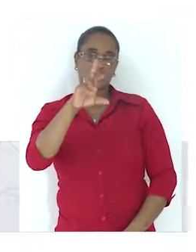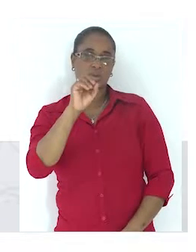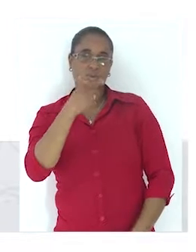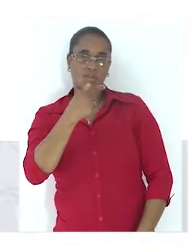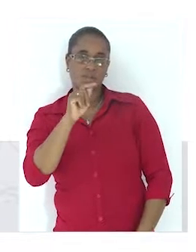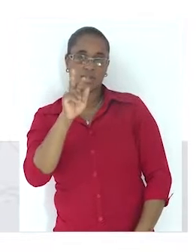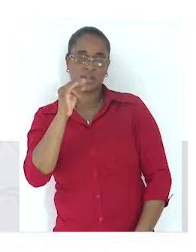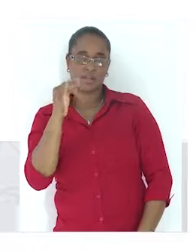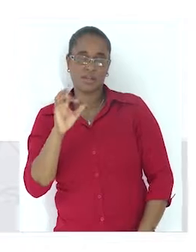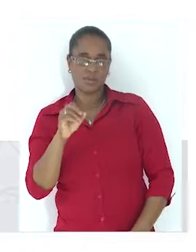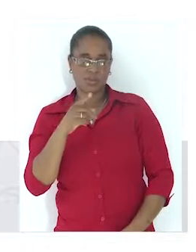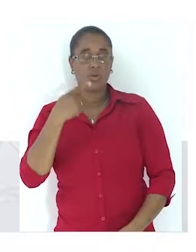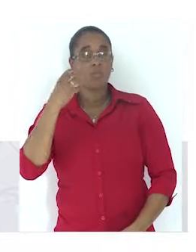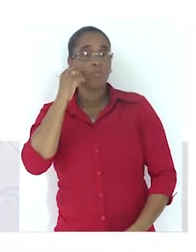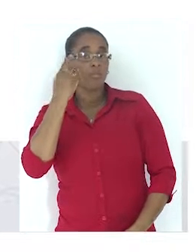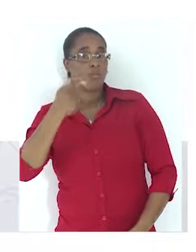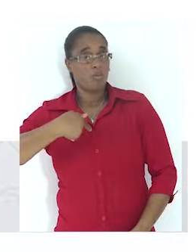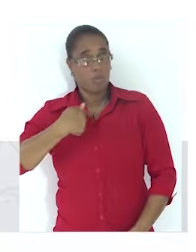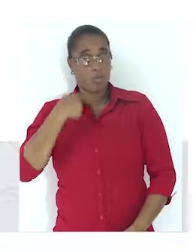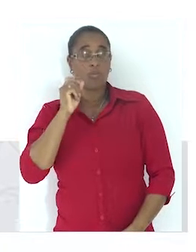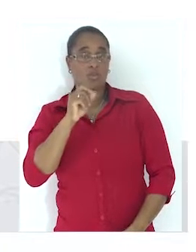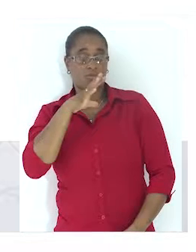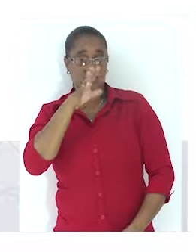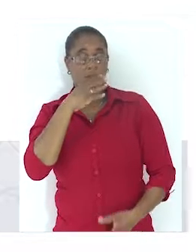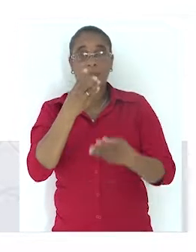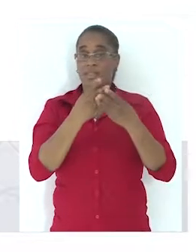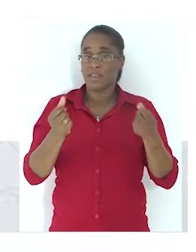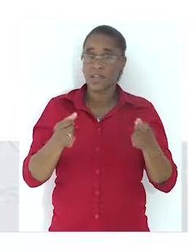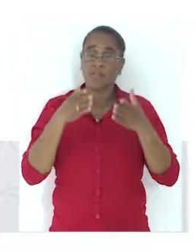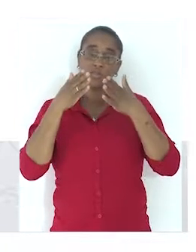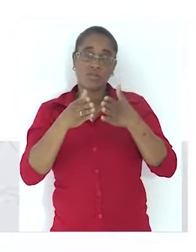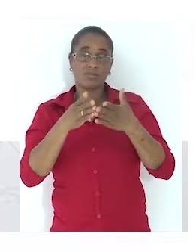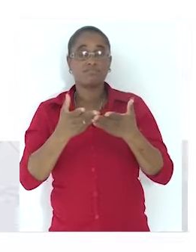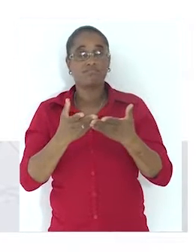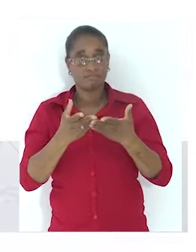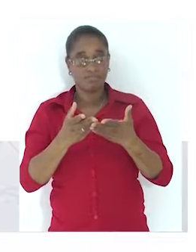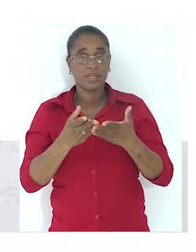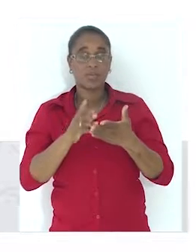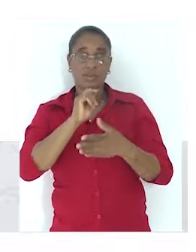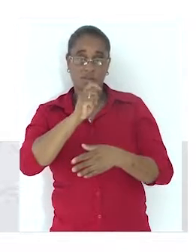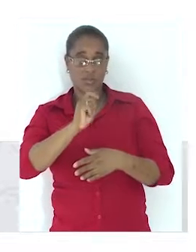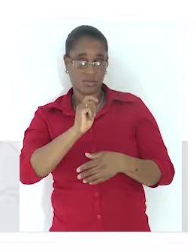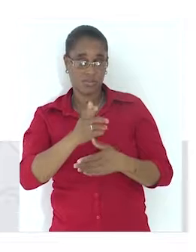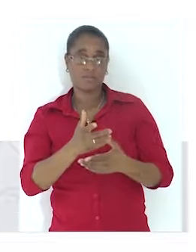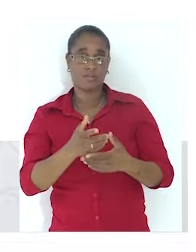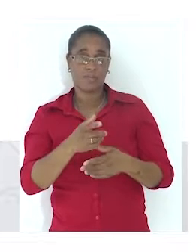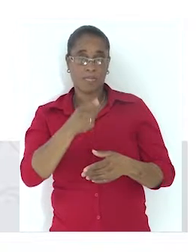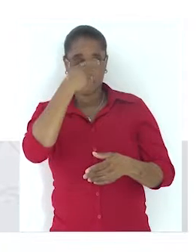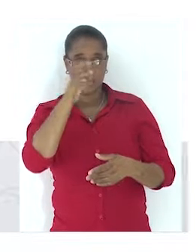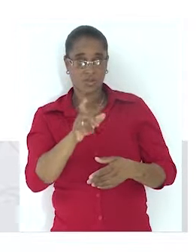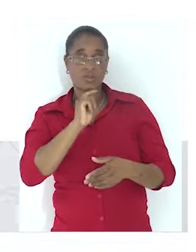roteiro. Como o próprio nome diz, é o material que vai guiar o entrevistador. no momento da entrevista. Para elaborá-lo,